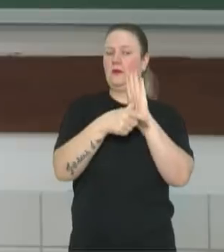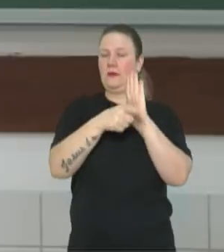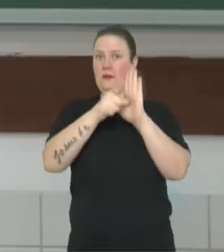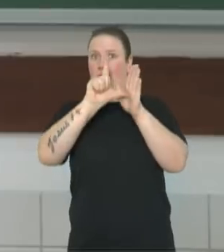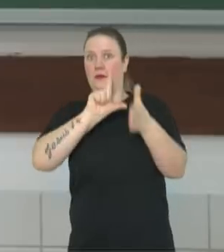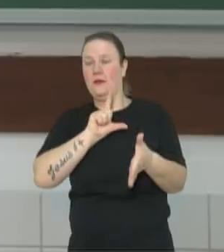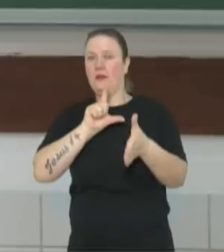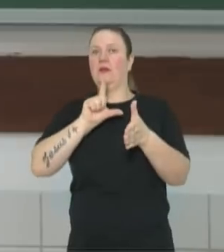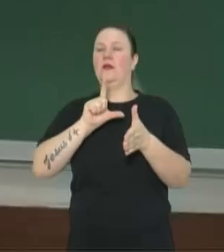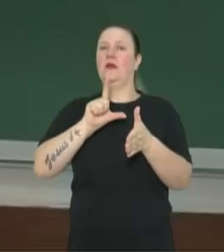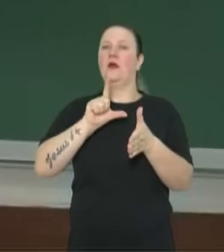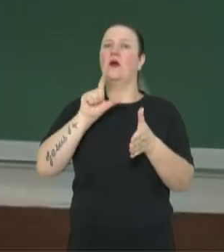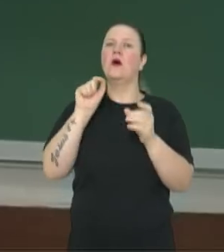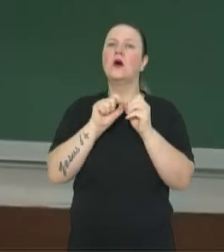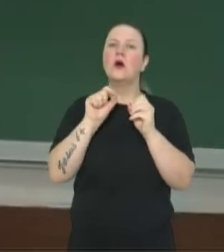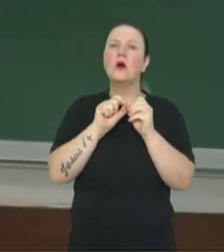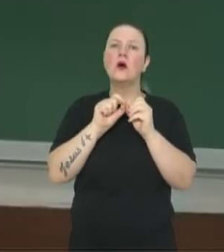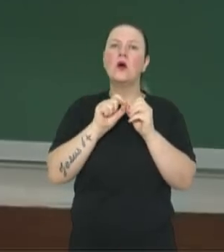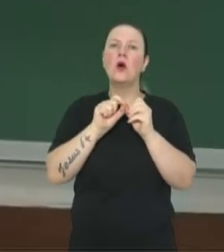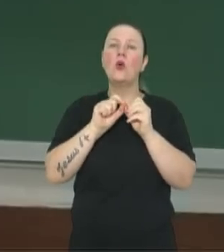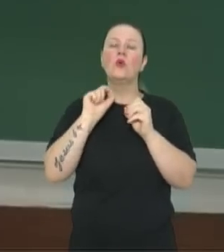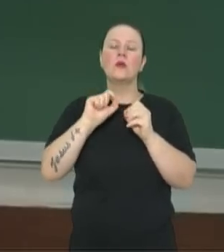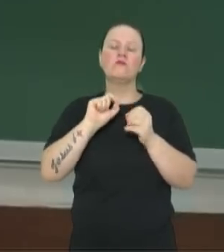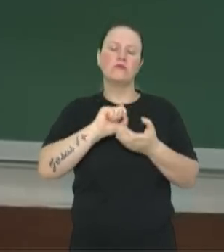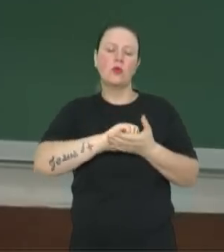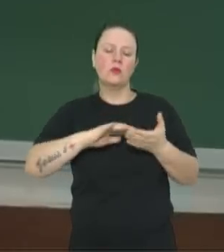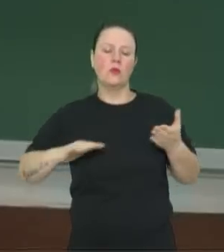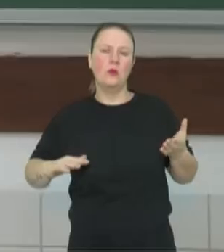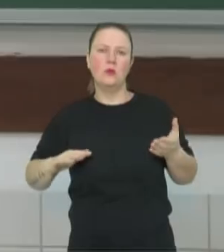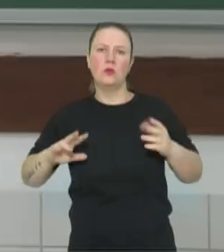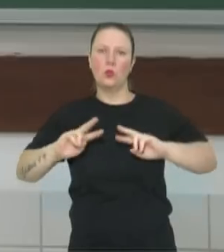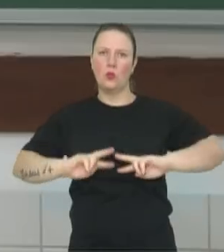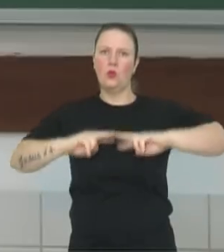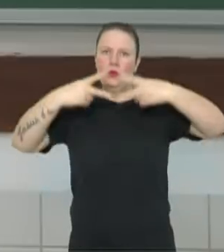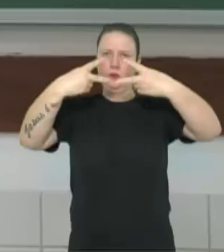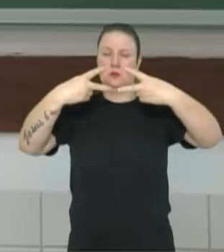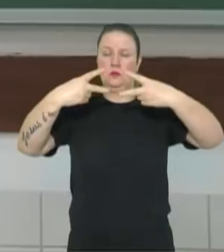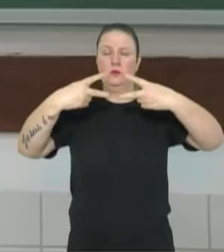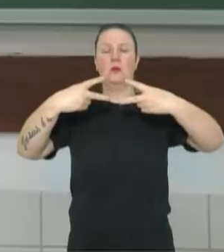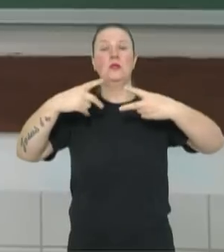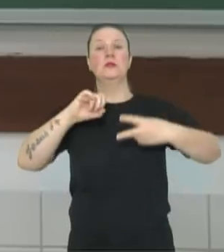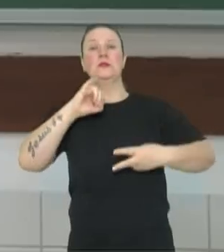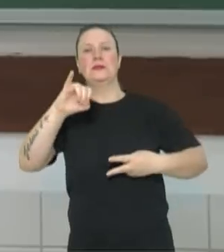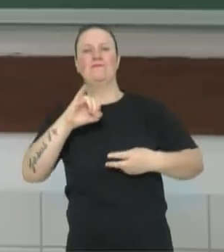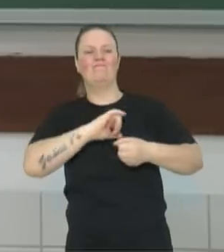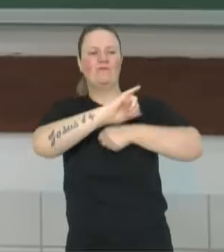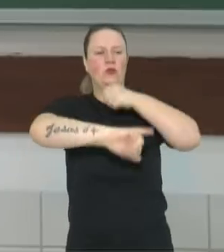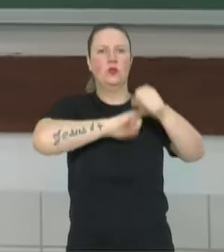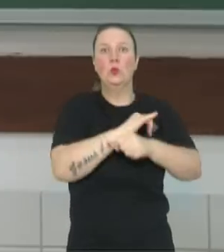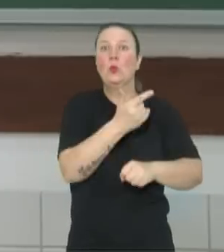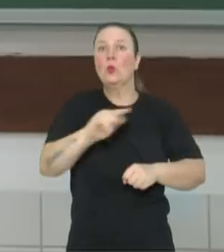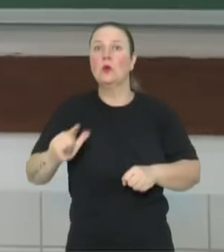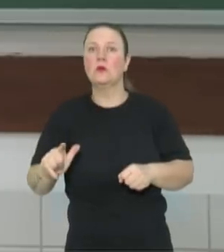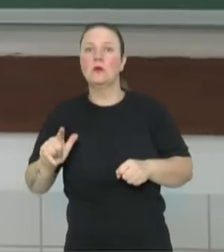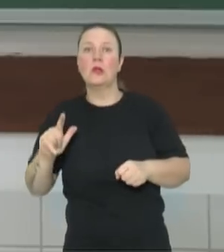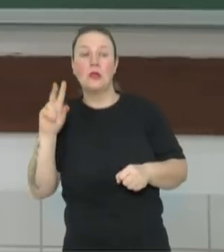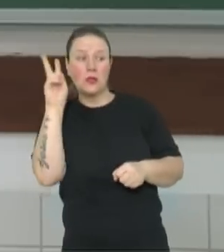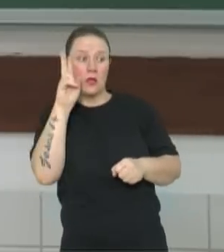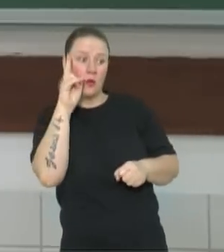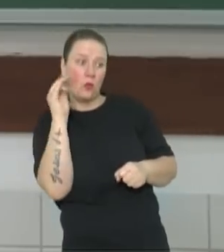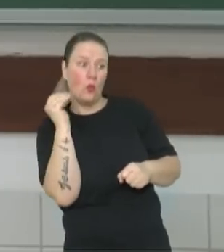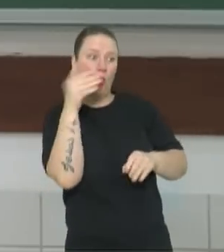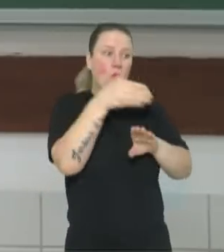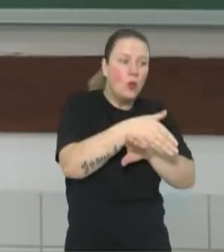esquecer? Fazer o seu registro de presença. E se você não tem acesso à internet, não esquece de passar na sua escola, pega o seu